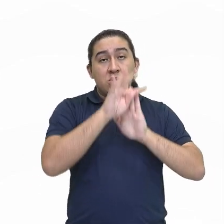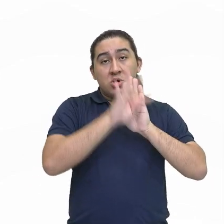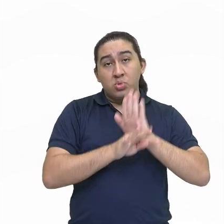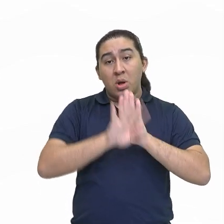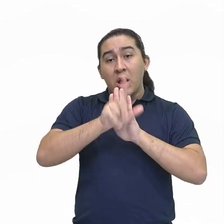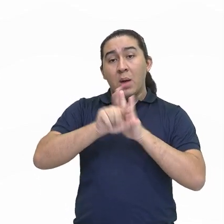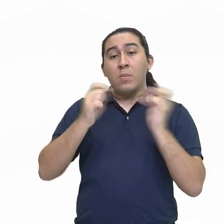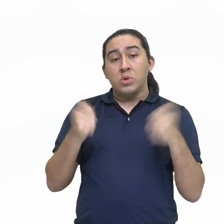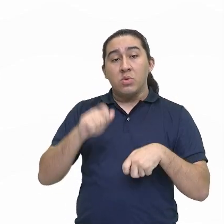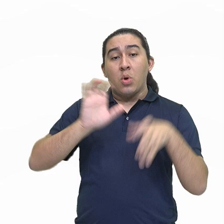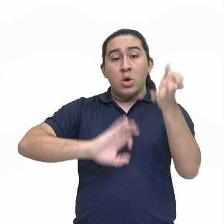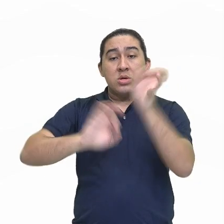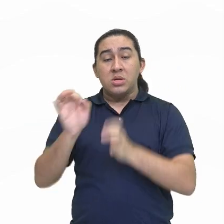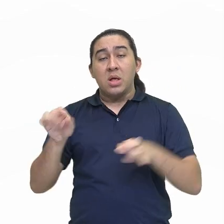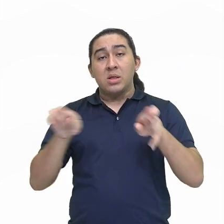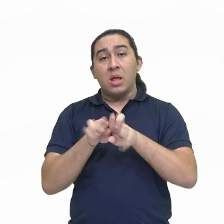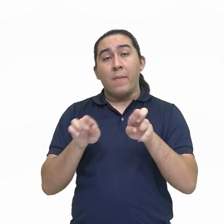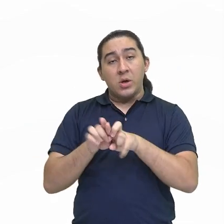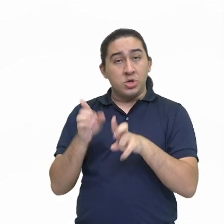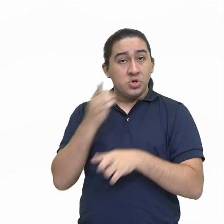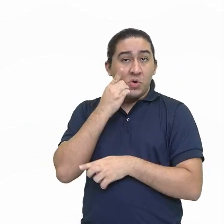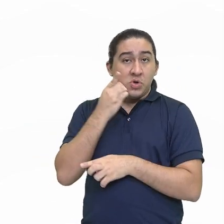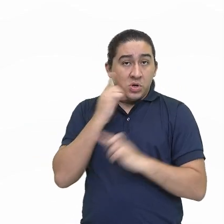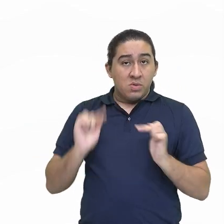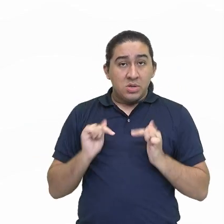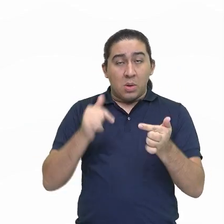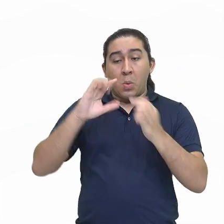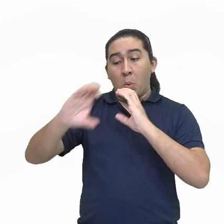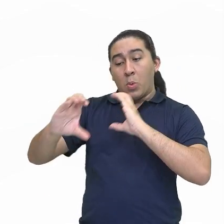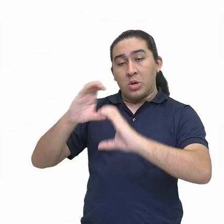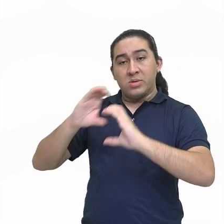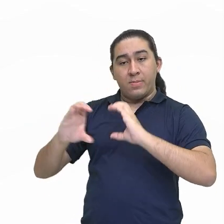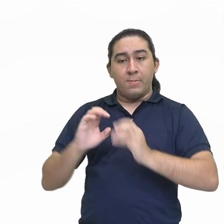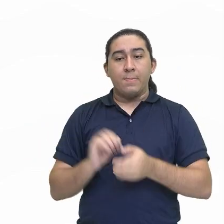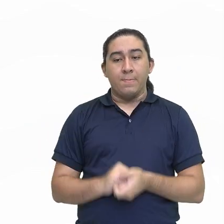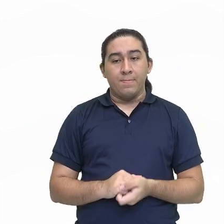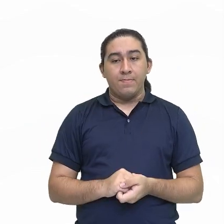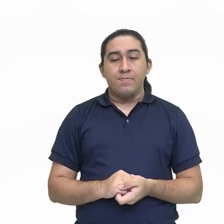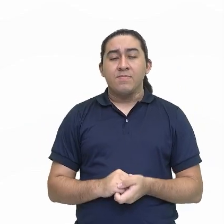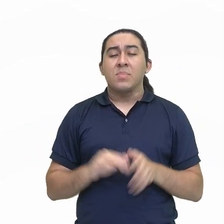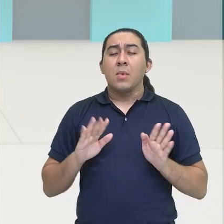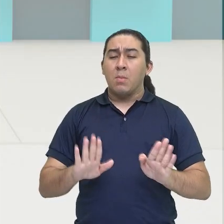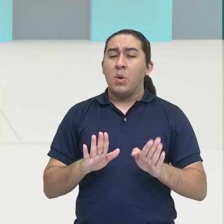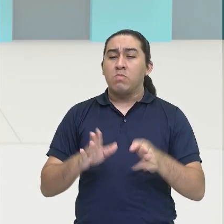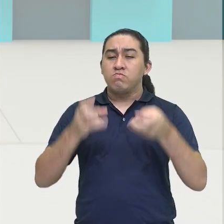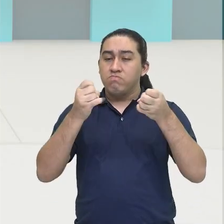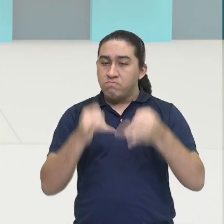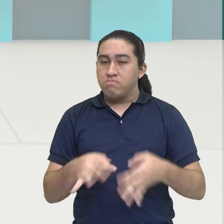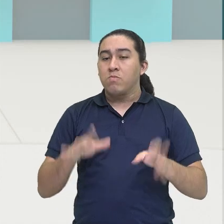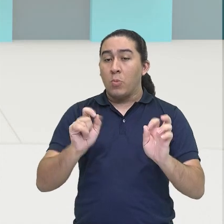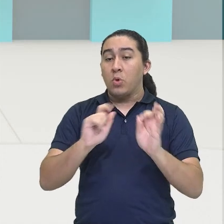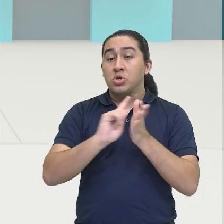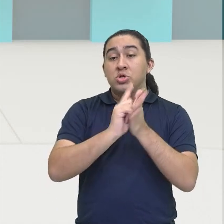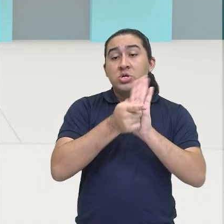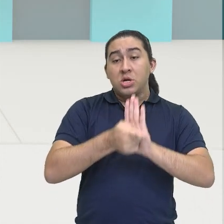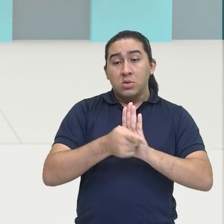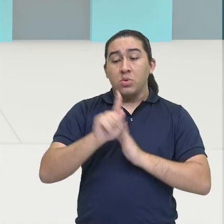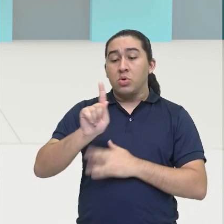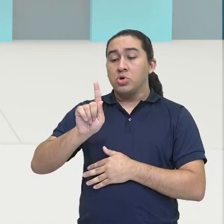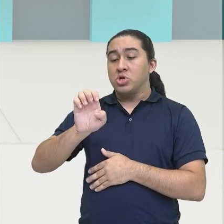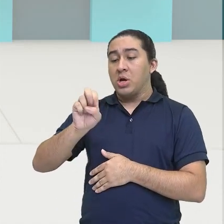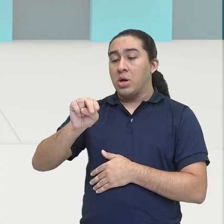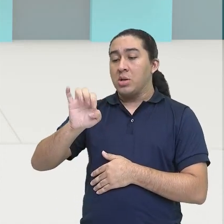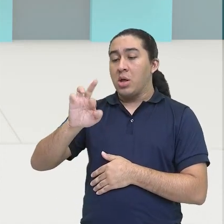para ordenar e estabilizar as atividades comunicativas do dia a dia. Então vamos entender o que são gêneros. Lembra que eu falei lá